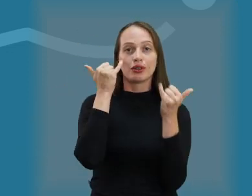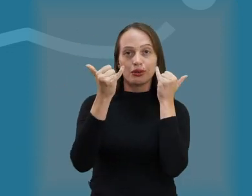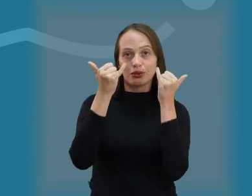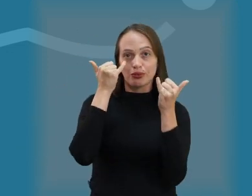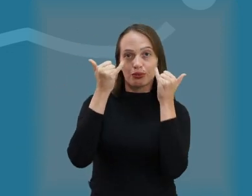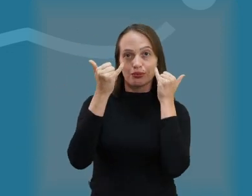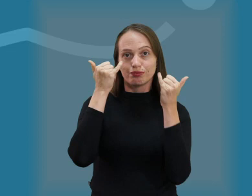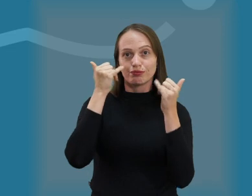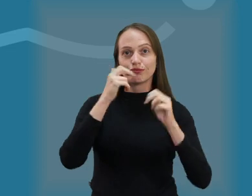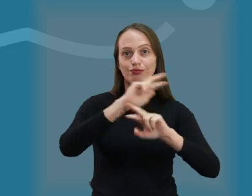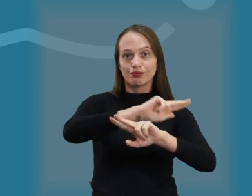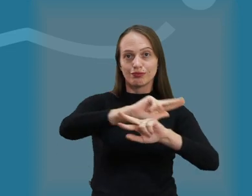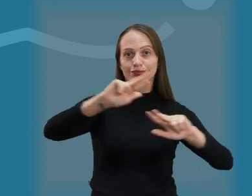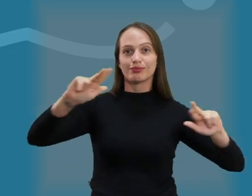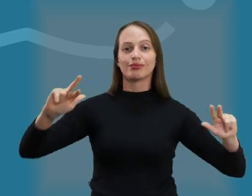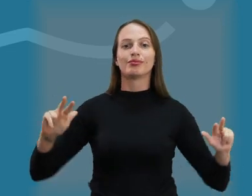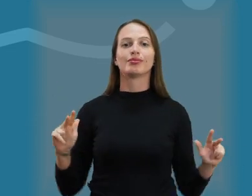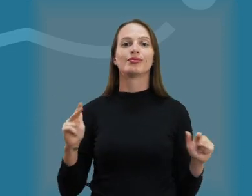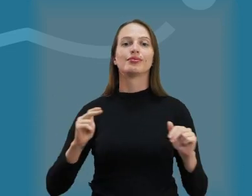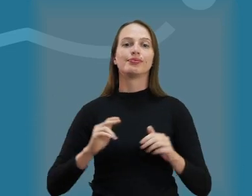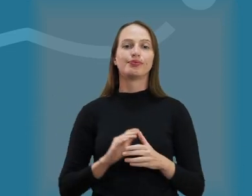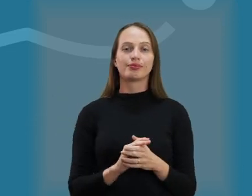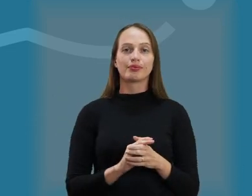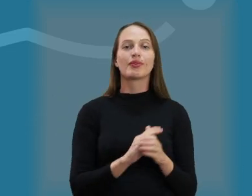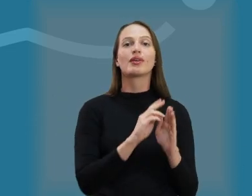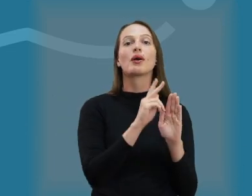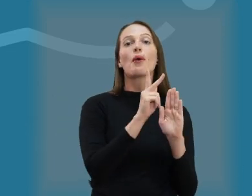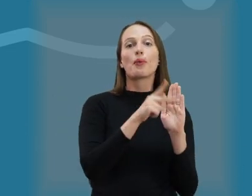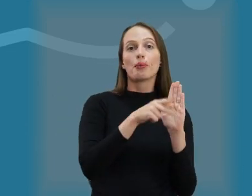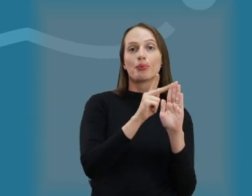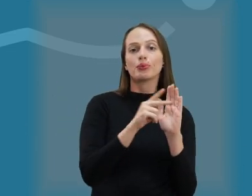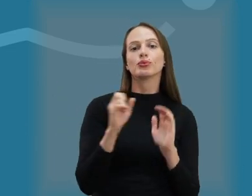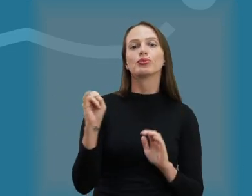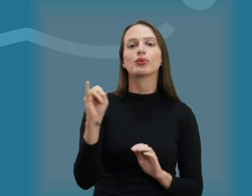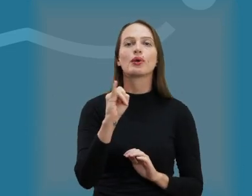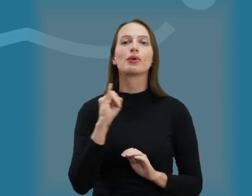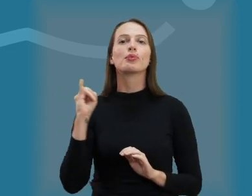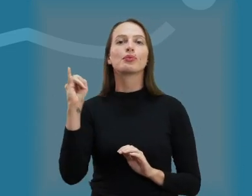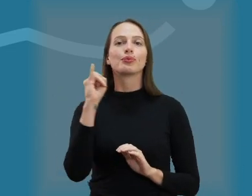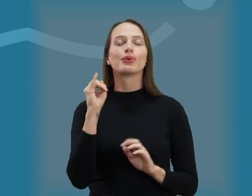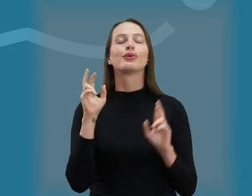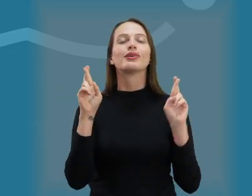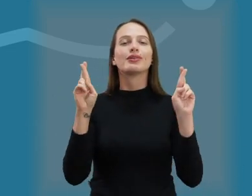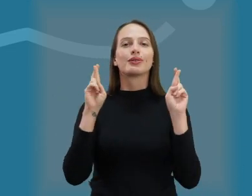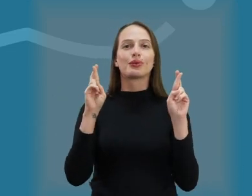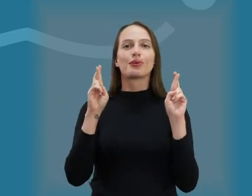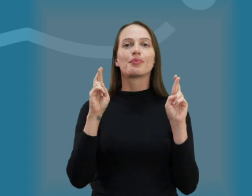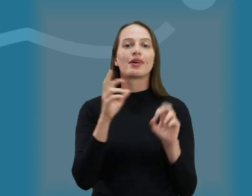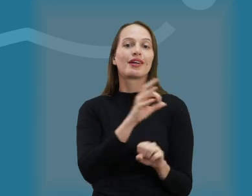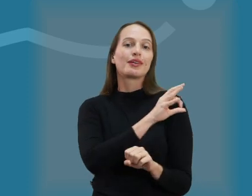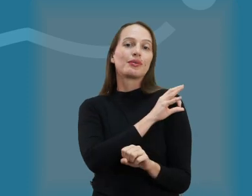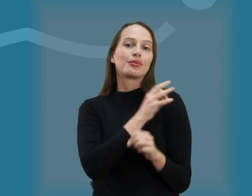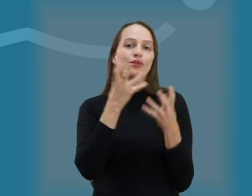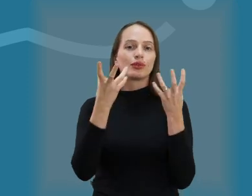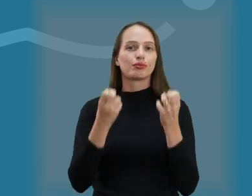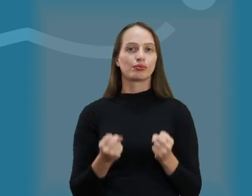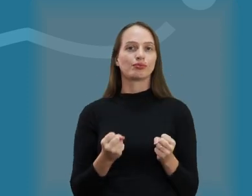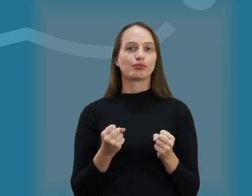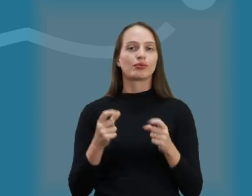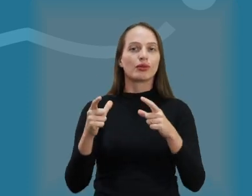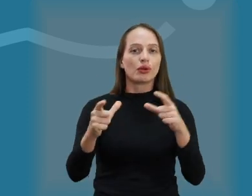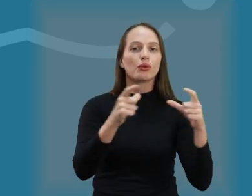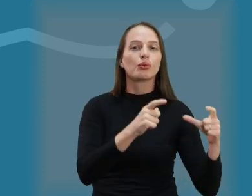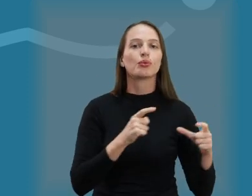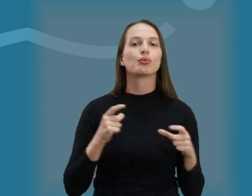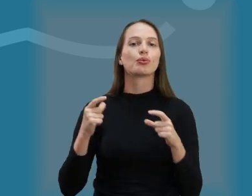tecnologia assim como também é informação e muitas outras coisas além da internet né então é um projeto de grande importância que